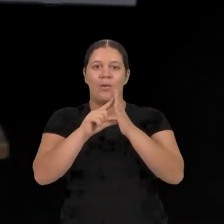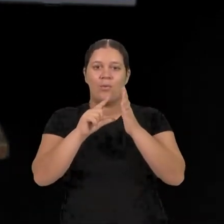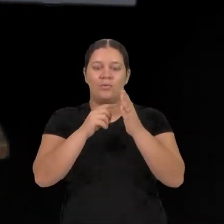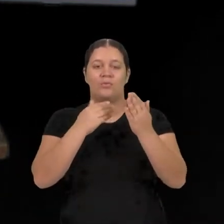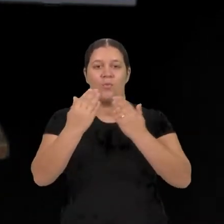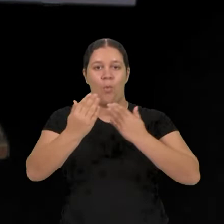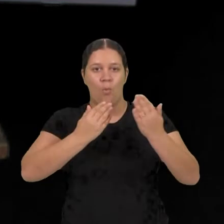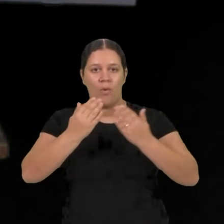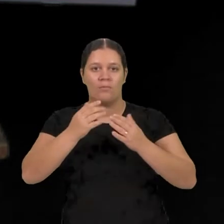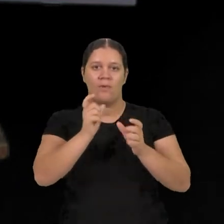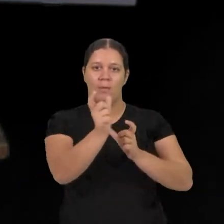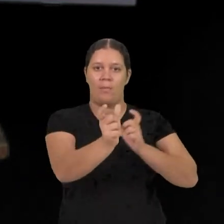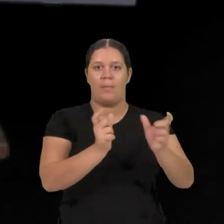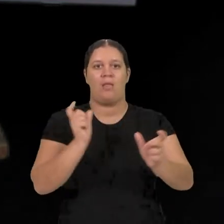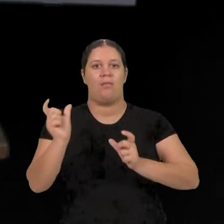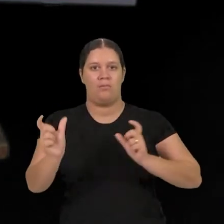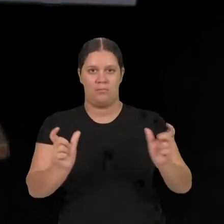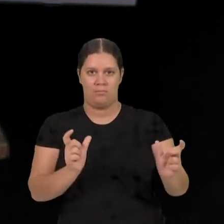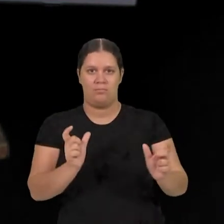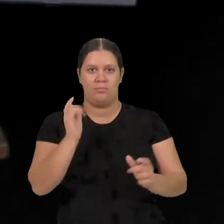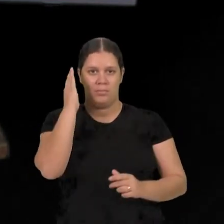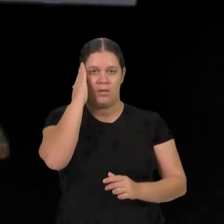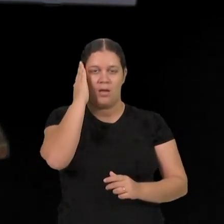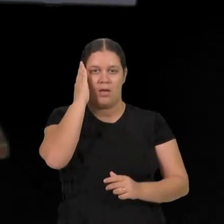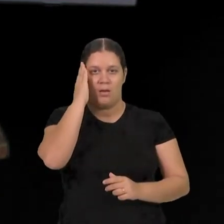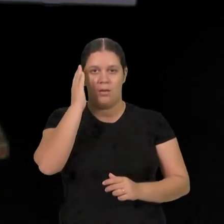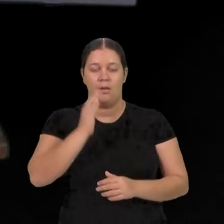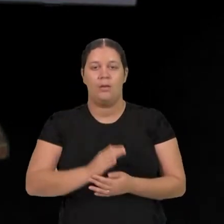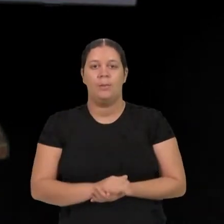essa distribuição, tá bom?